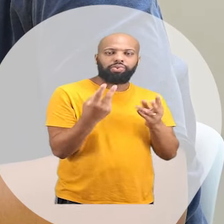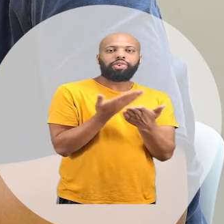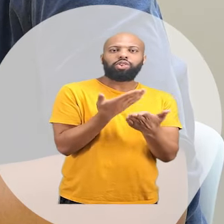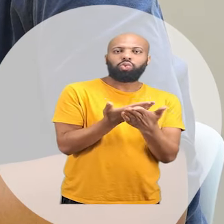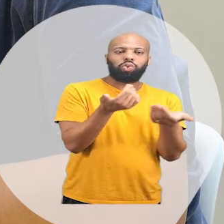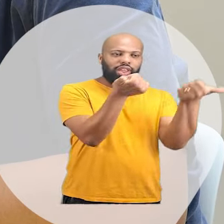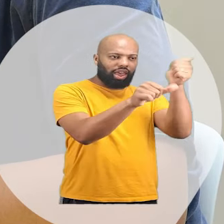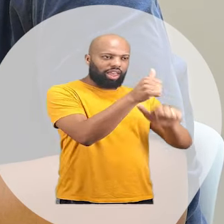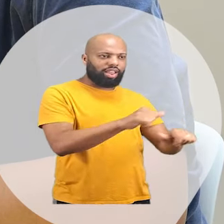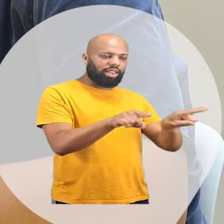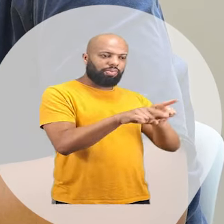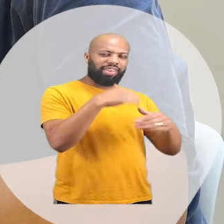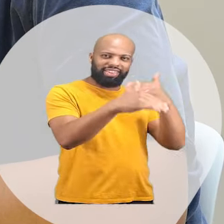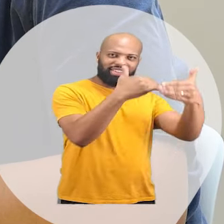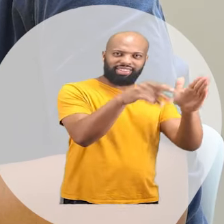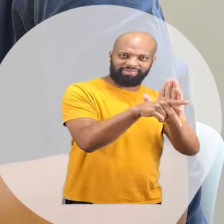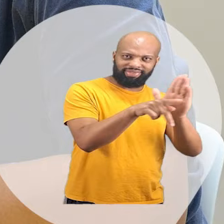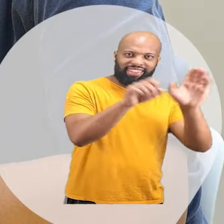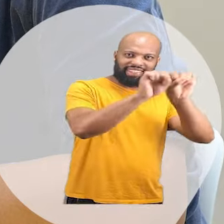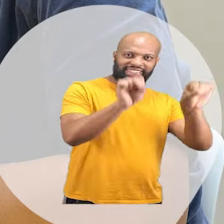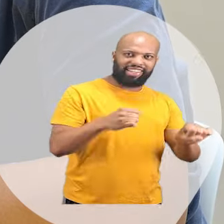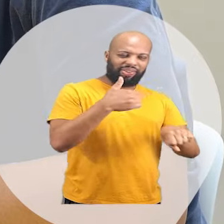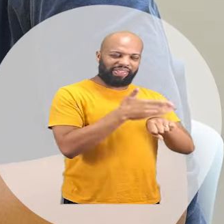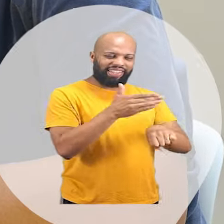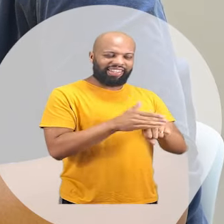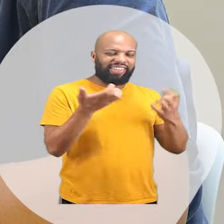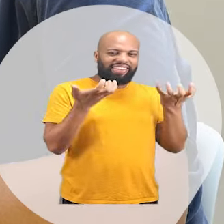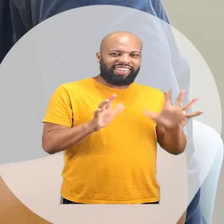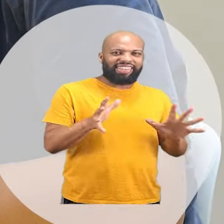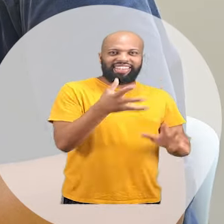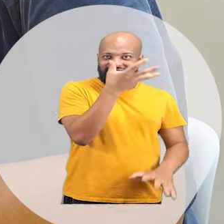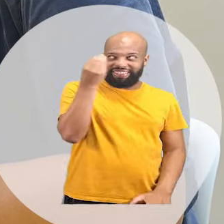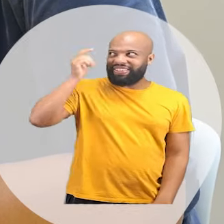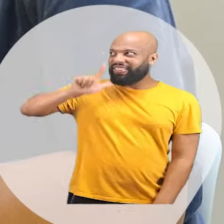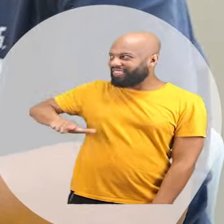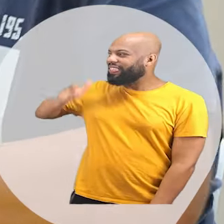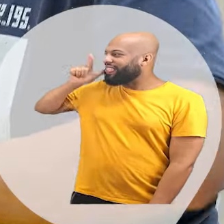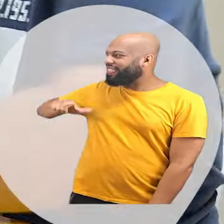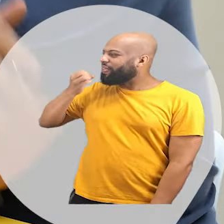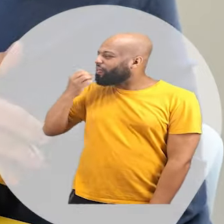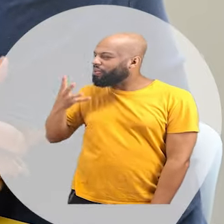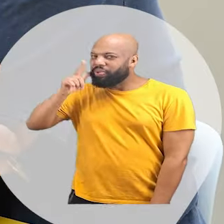análise e desenvolvimento de sistemas eu fiquei treinando conseguir